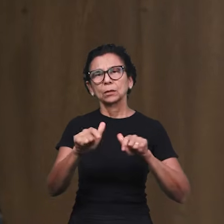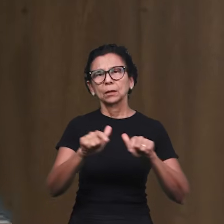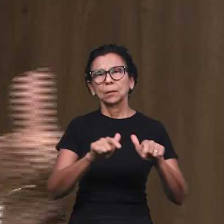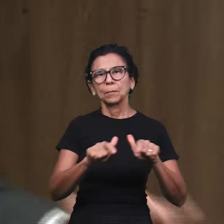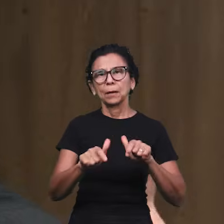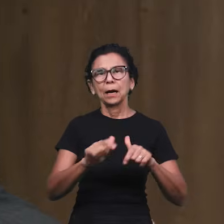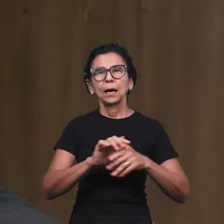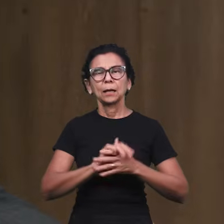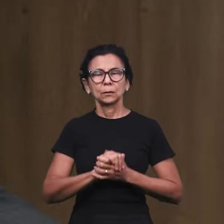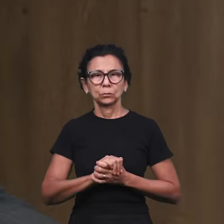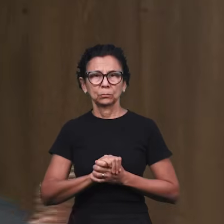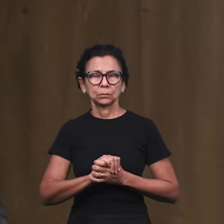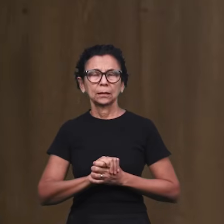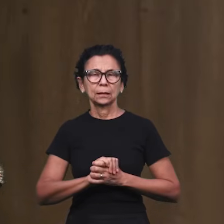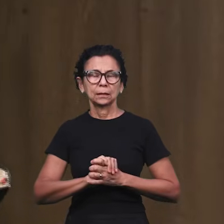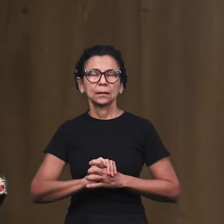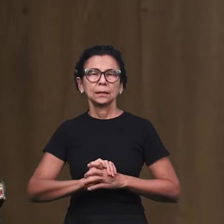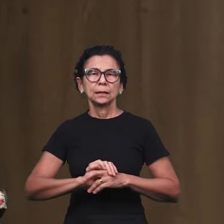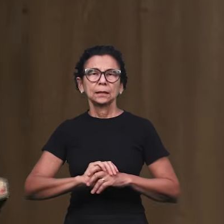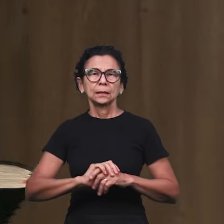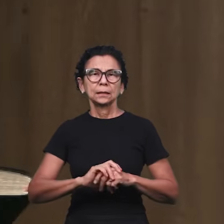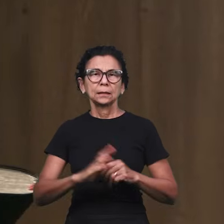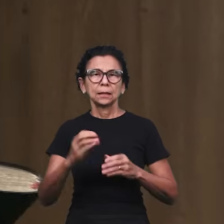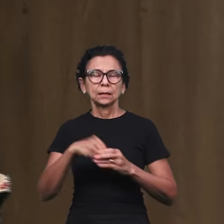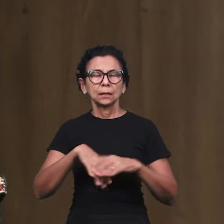de humanas, não é?